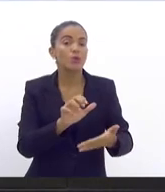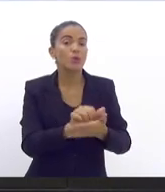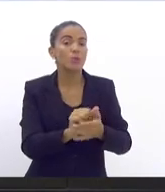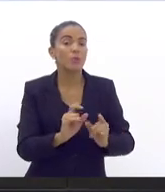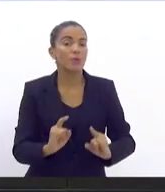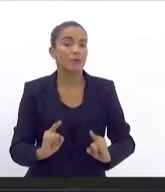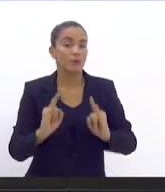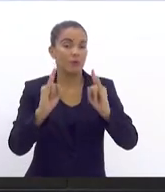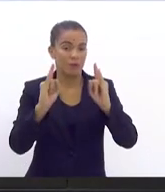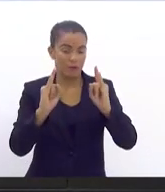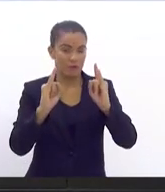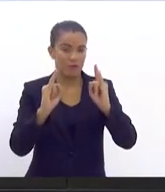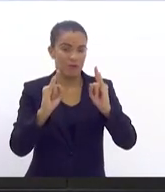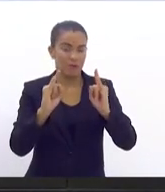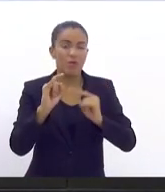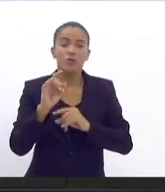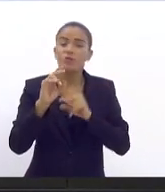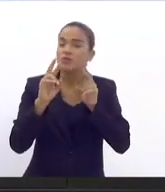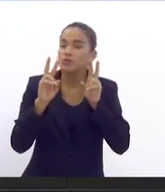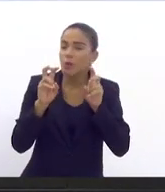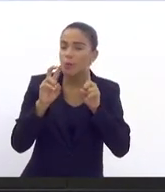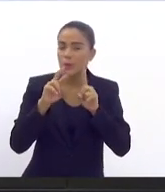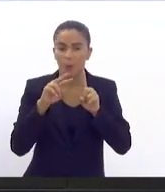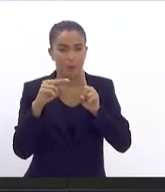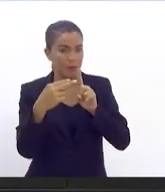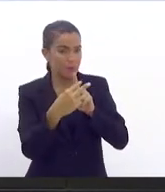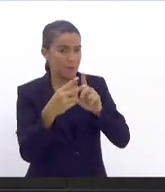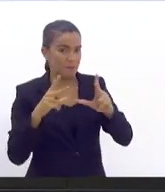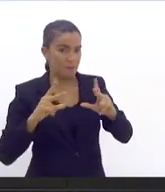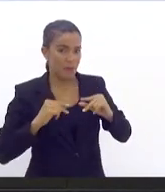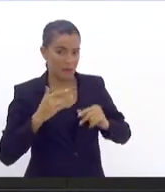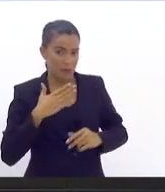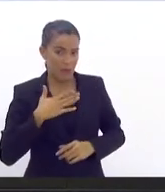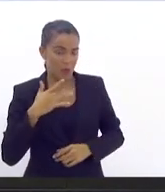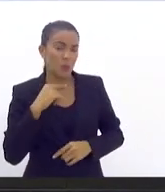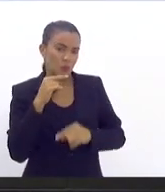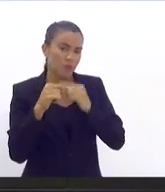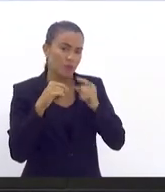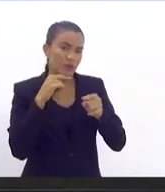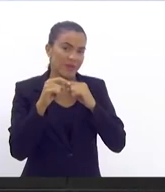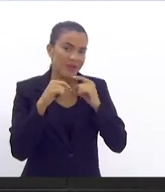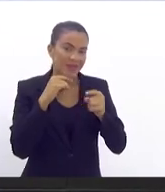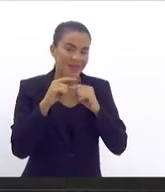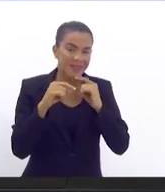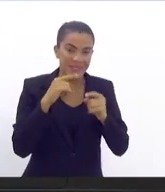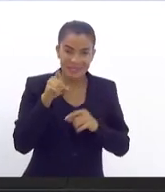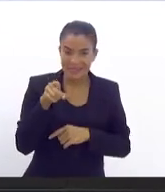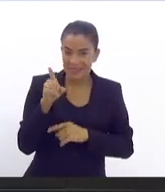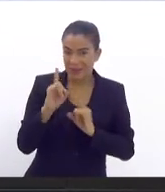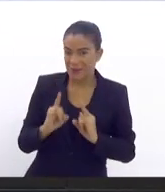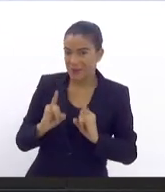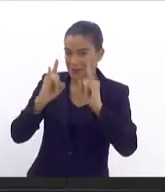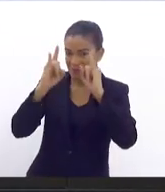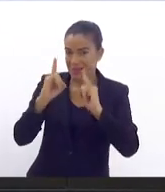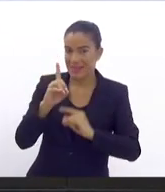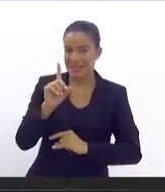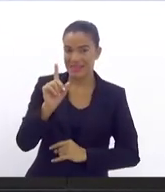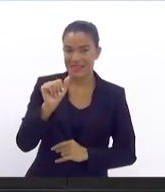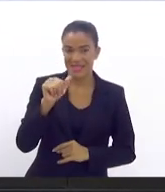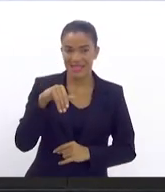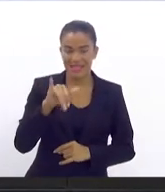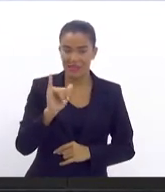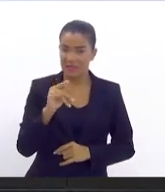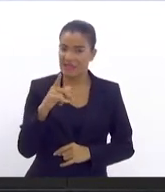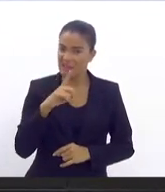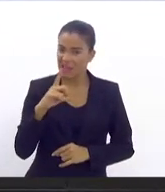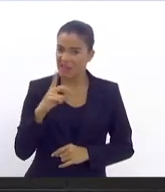imóveis. Sob o ponto de vista de mérito, eu, pessoalmente, tenho até dúvidas se aquele prédio que a deputada Dani menciona,